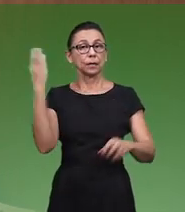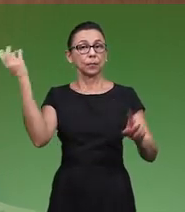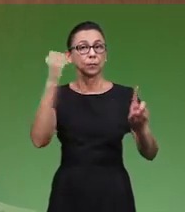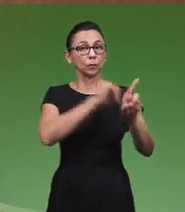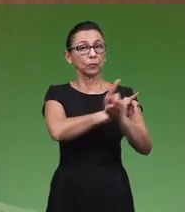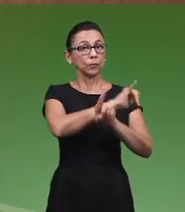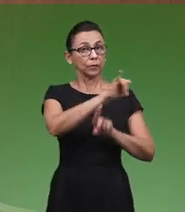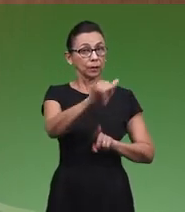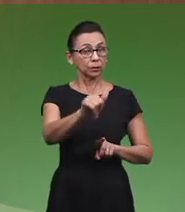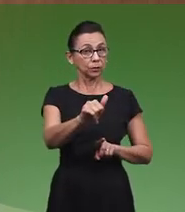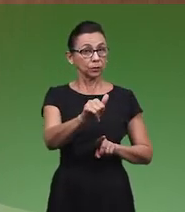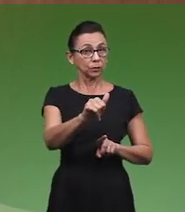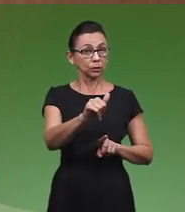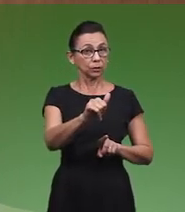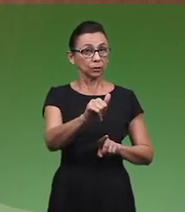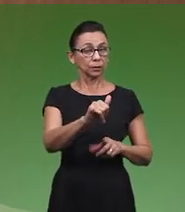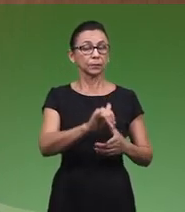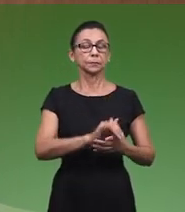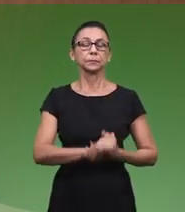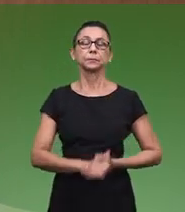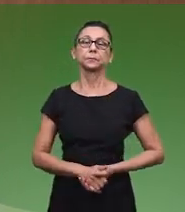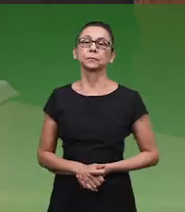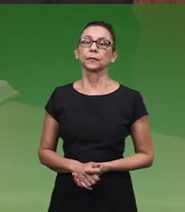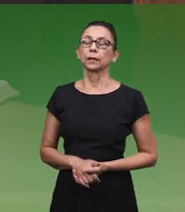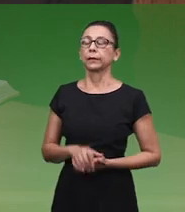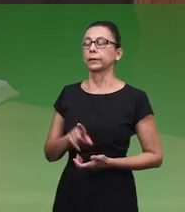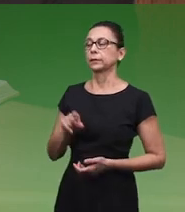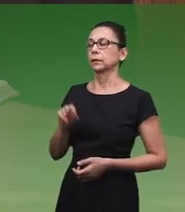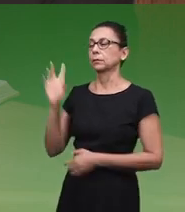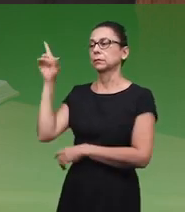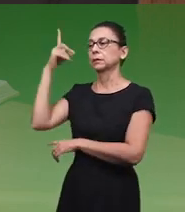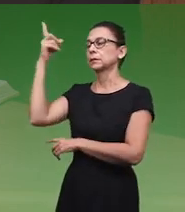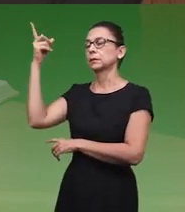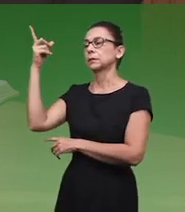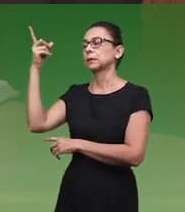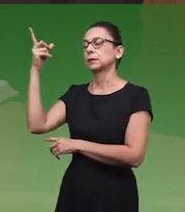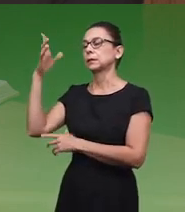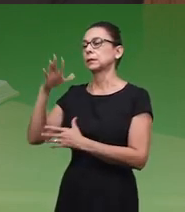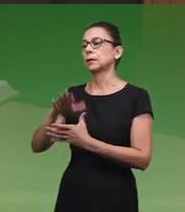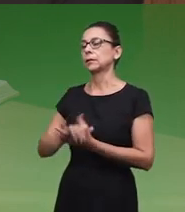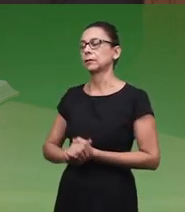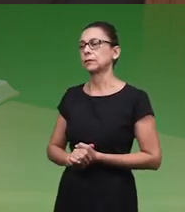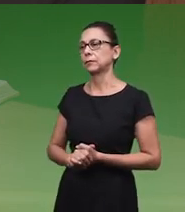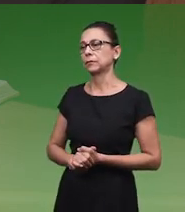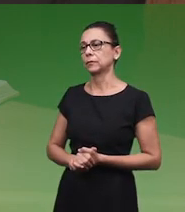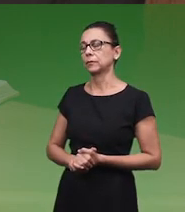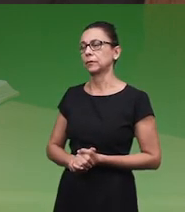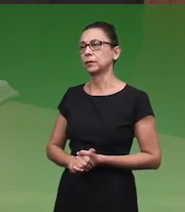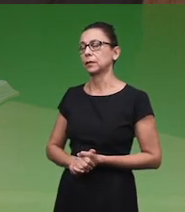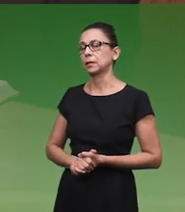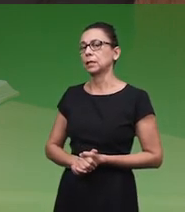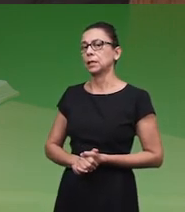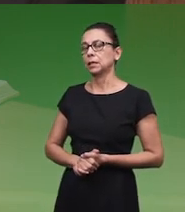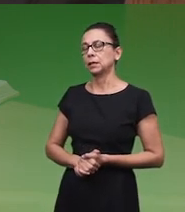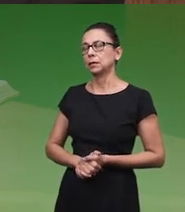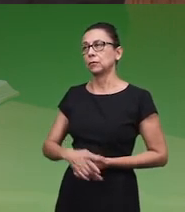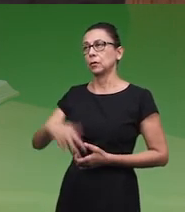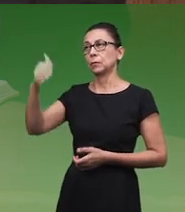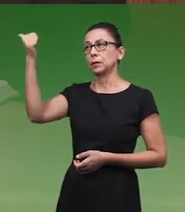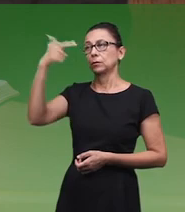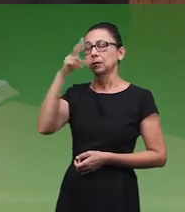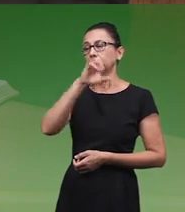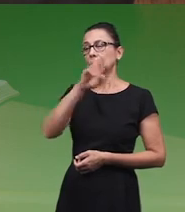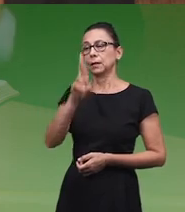para colocar o seu nome ali. Davi, então, nós podemos dizer, ele foi além da razão. Ele viveu uma